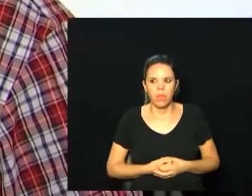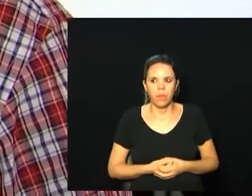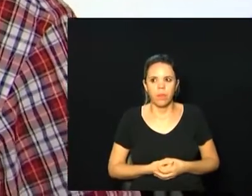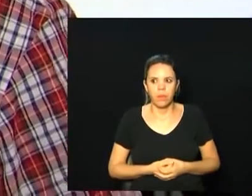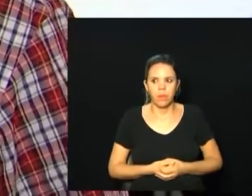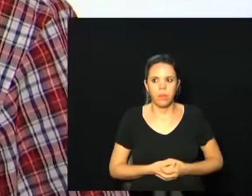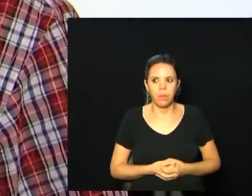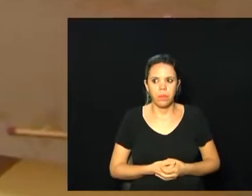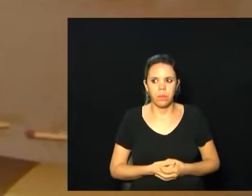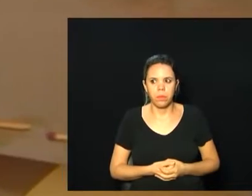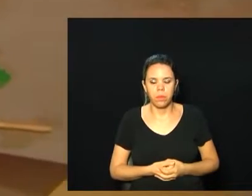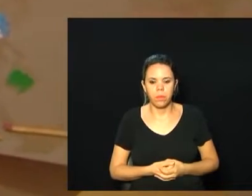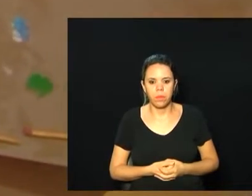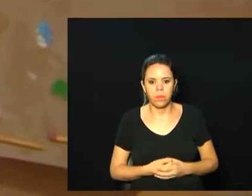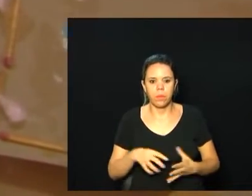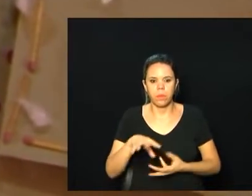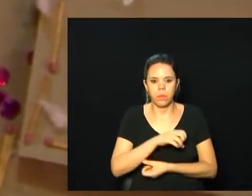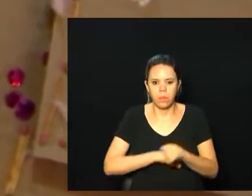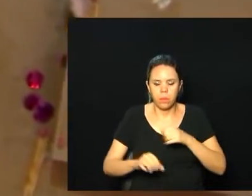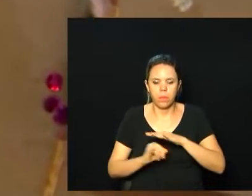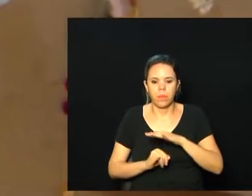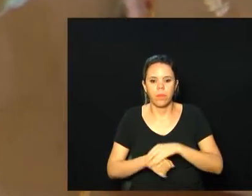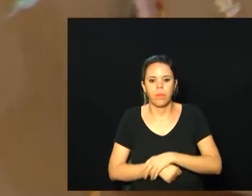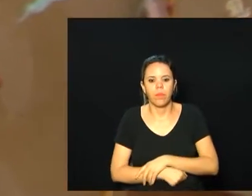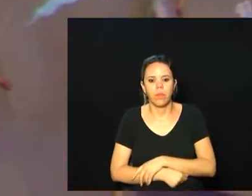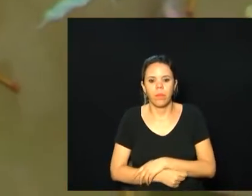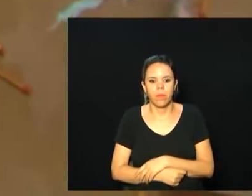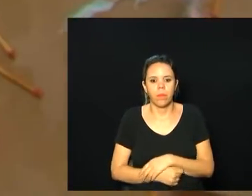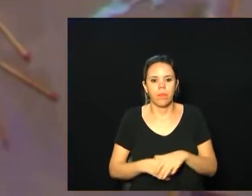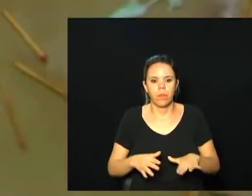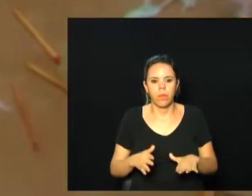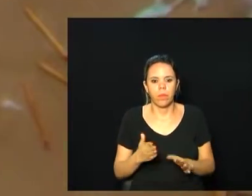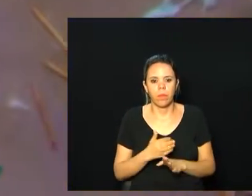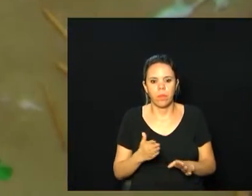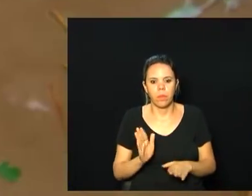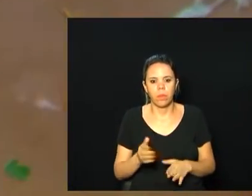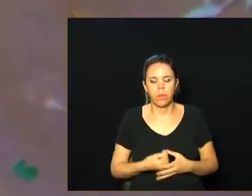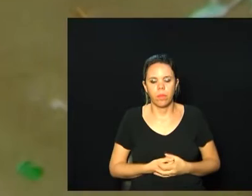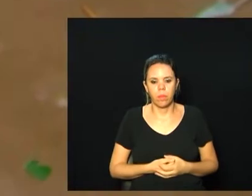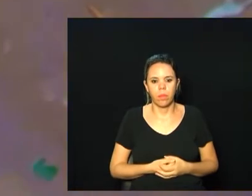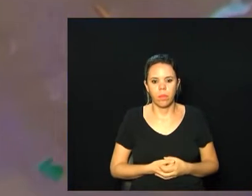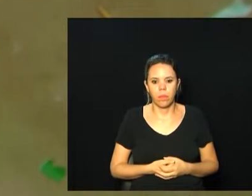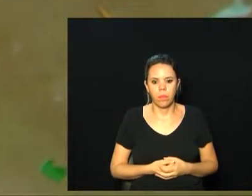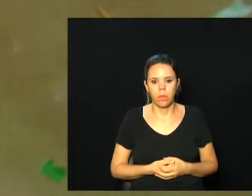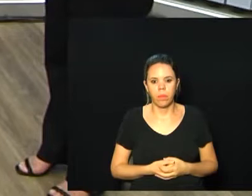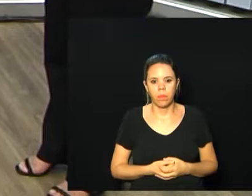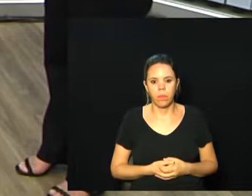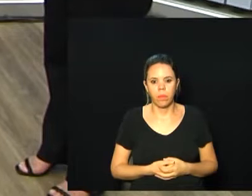a sustentabilidade das instituições vai ficar ameaçada. Já está ameaçada nesse